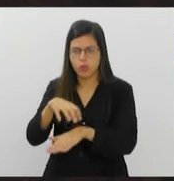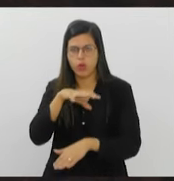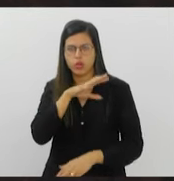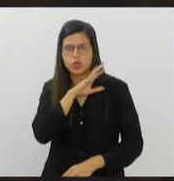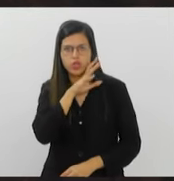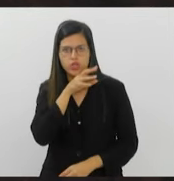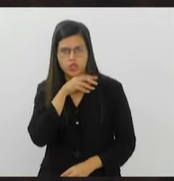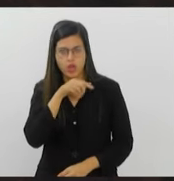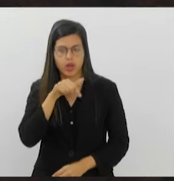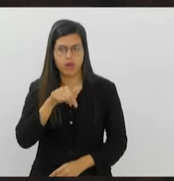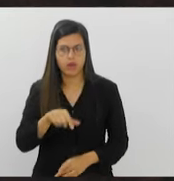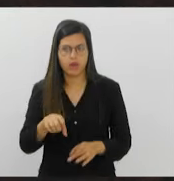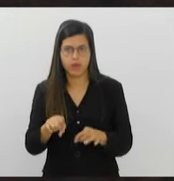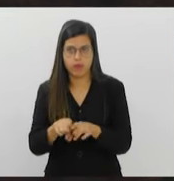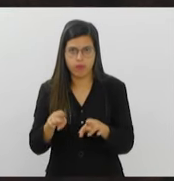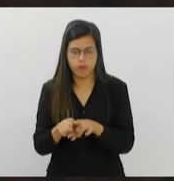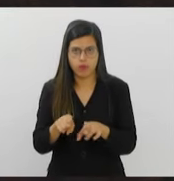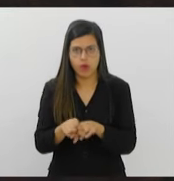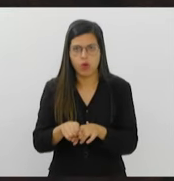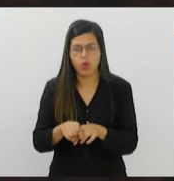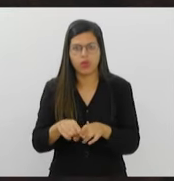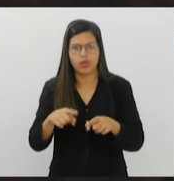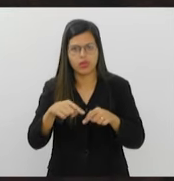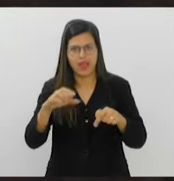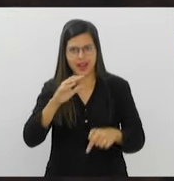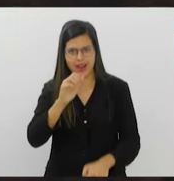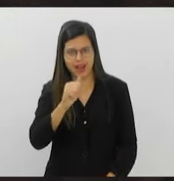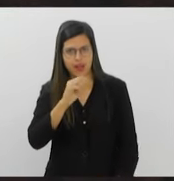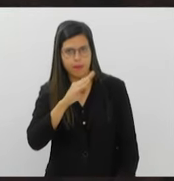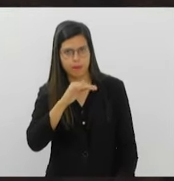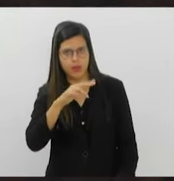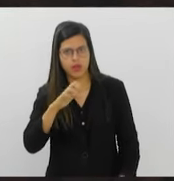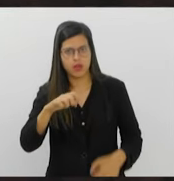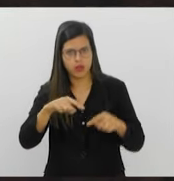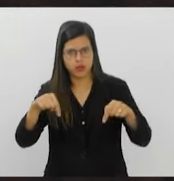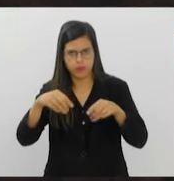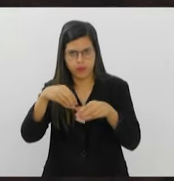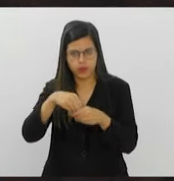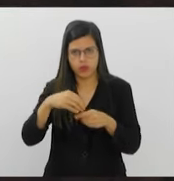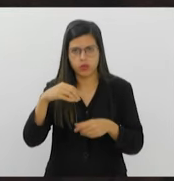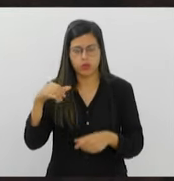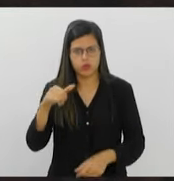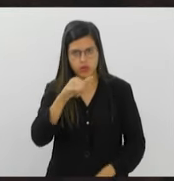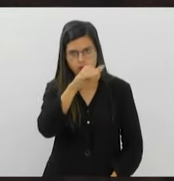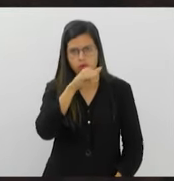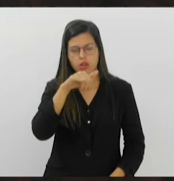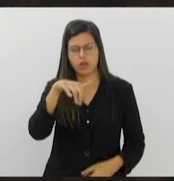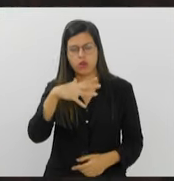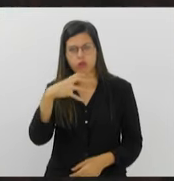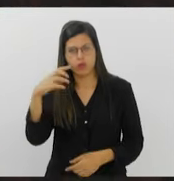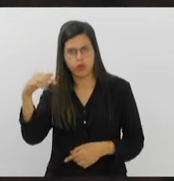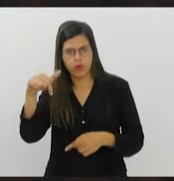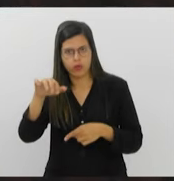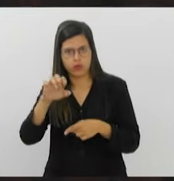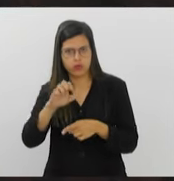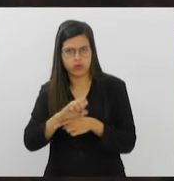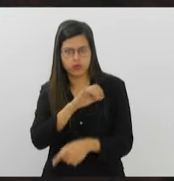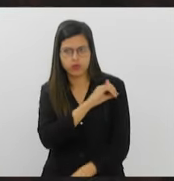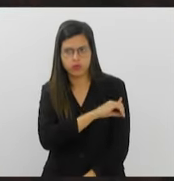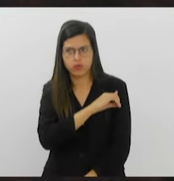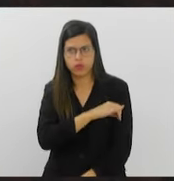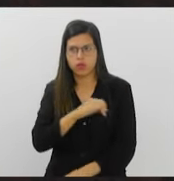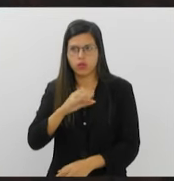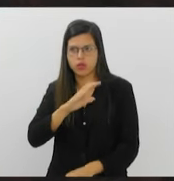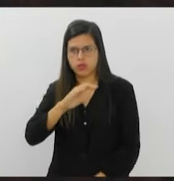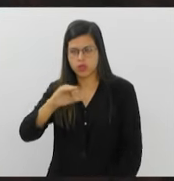e animal de serviço nas cabines das aeronaves em voos operados no âmbito do Estado do Rio de Janeiro. Pareceres das comissões